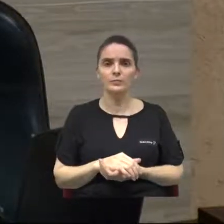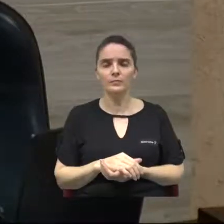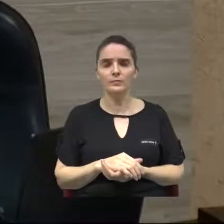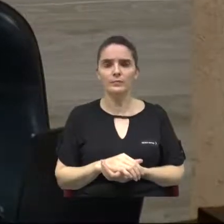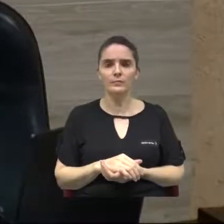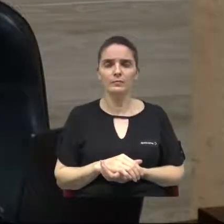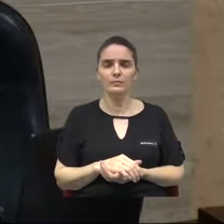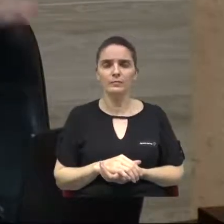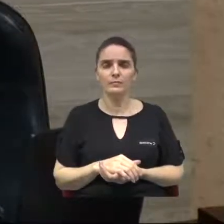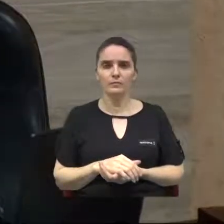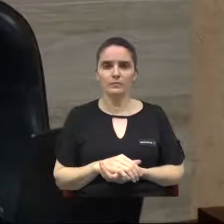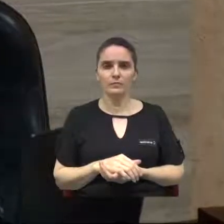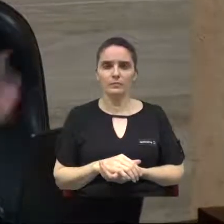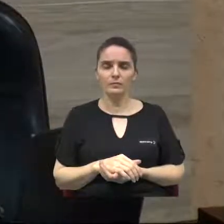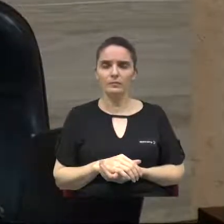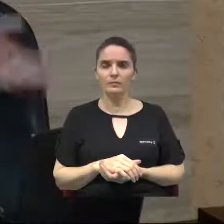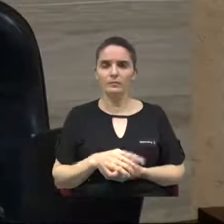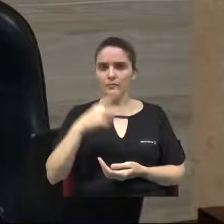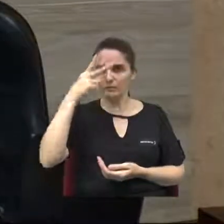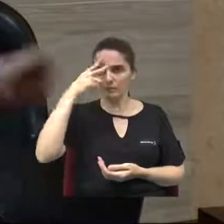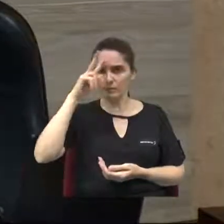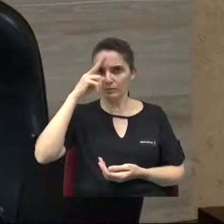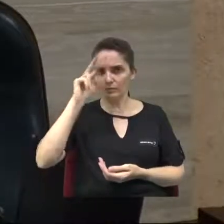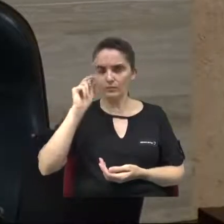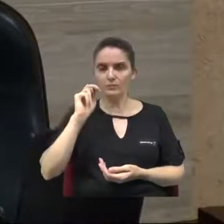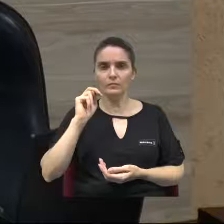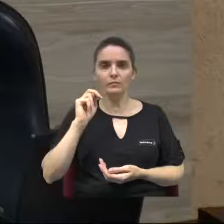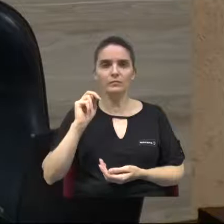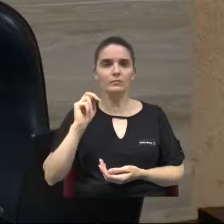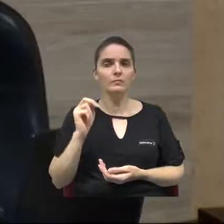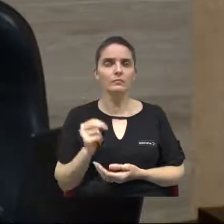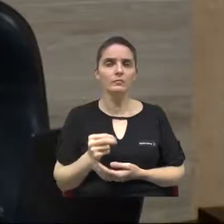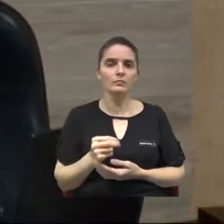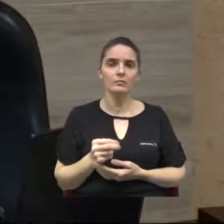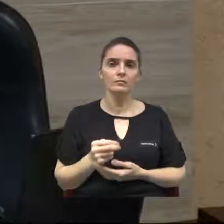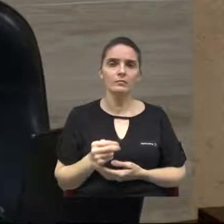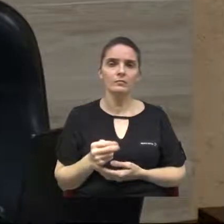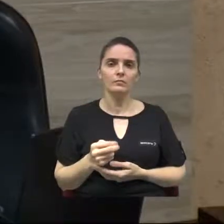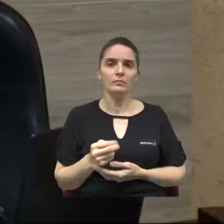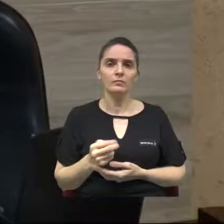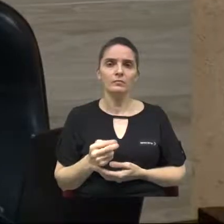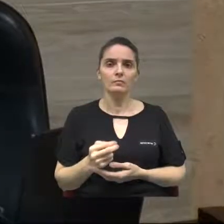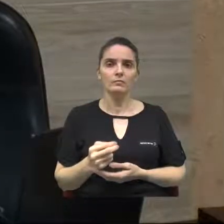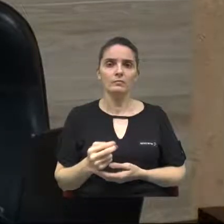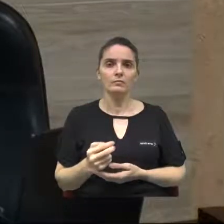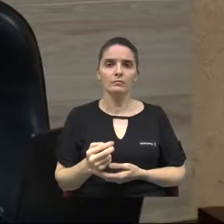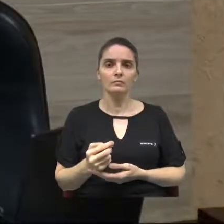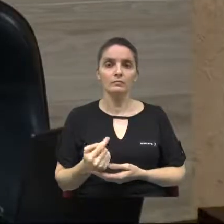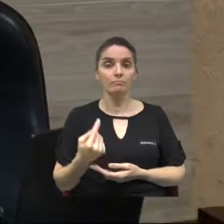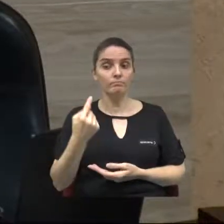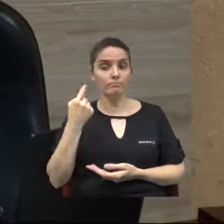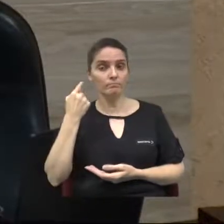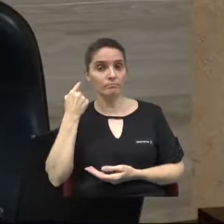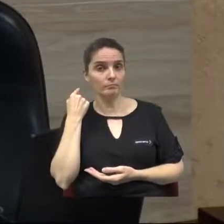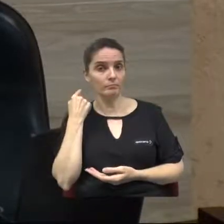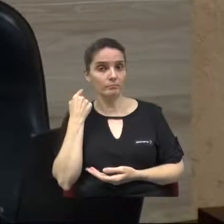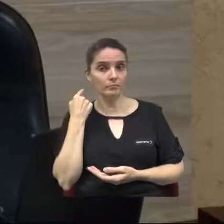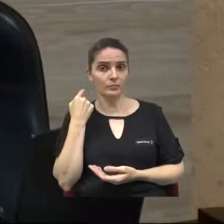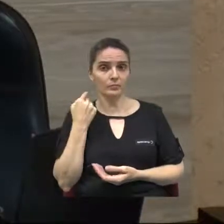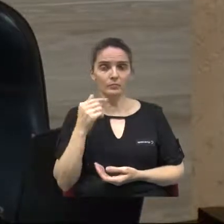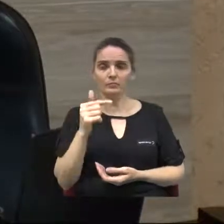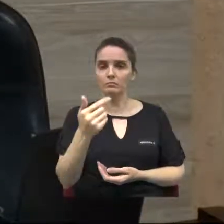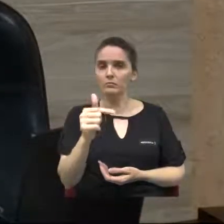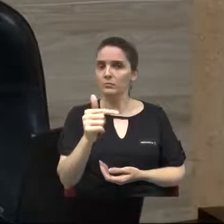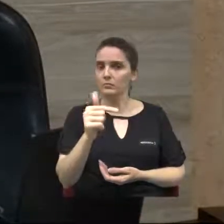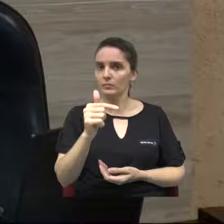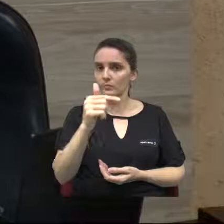abertura na história passada, dependia somente da Câmara, não havia figura da Prefeitura,